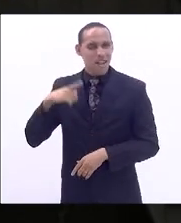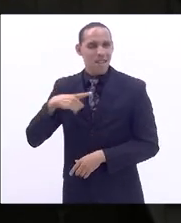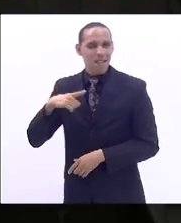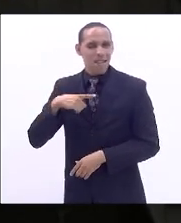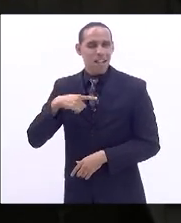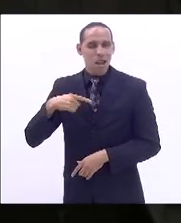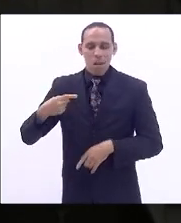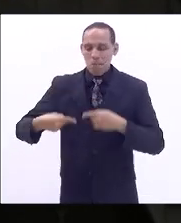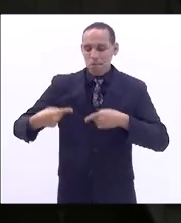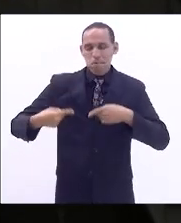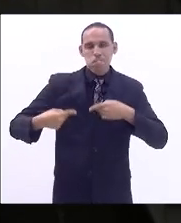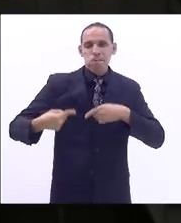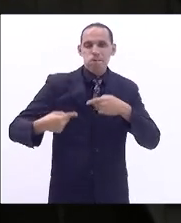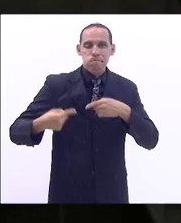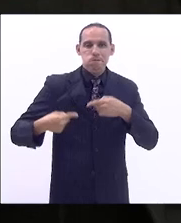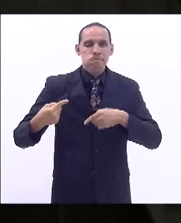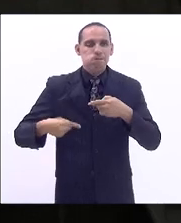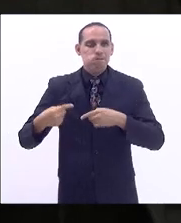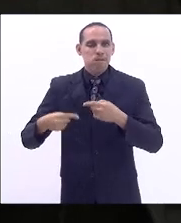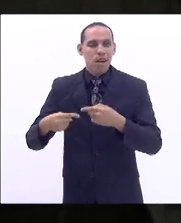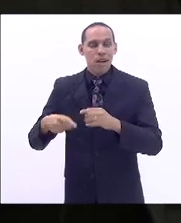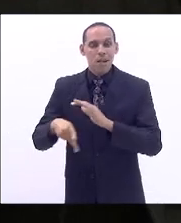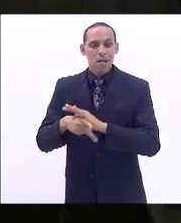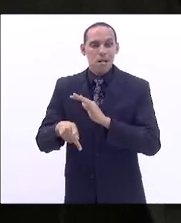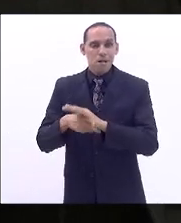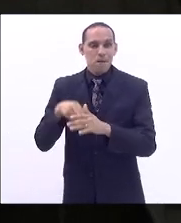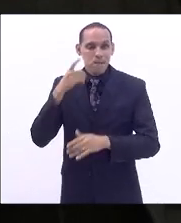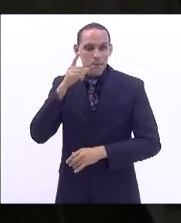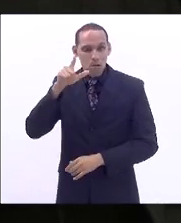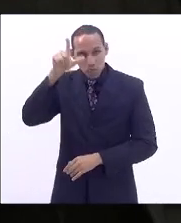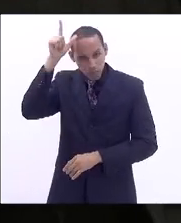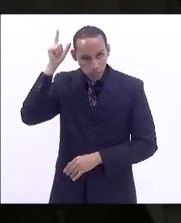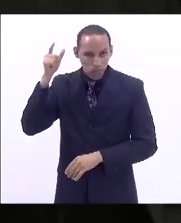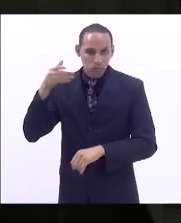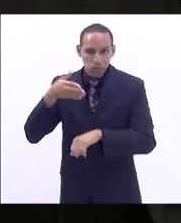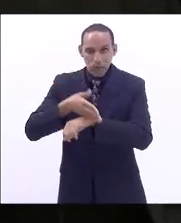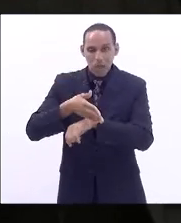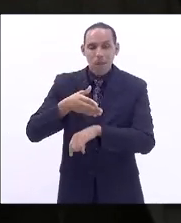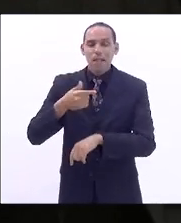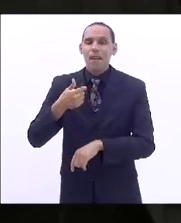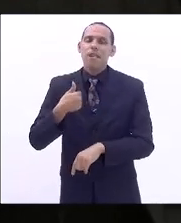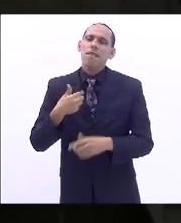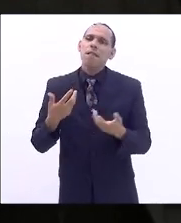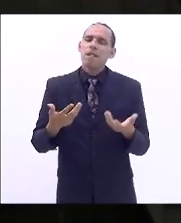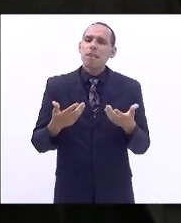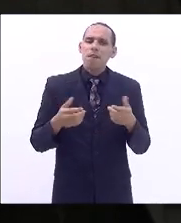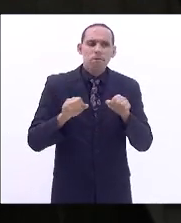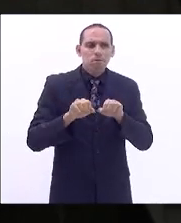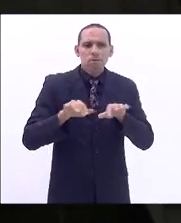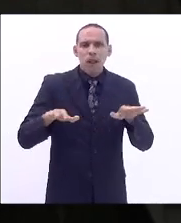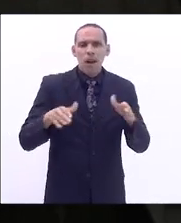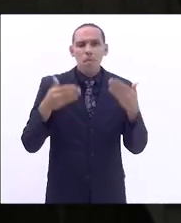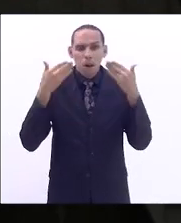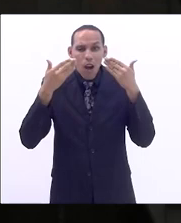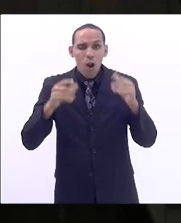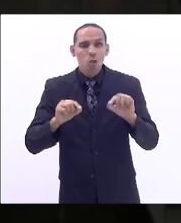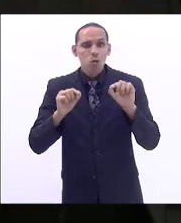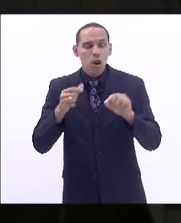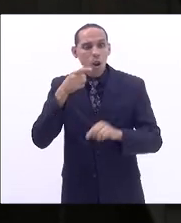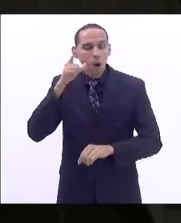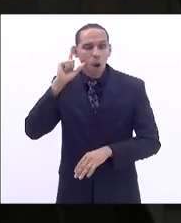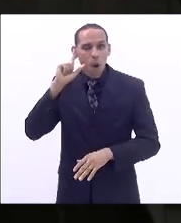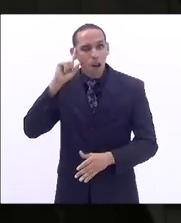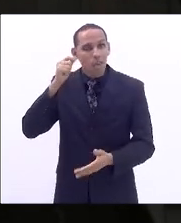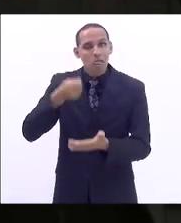em curso aqui na intervenção do deputado Luiz Paulo porque quero repercutir a decisão tomada ontem